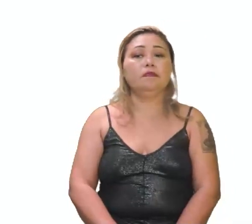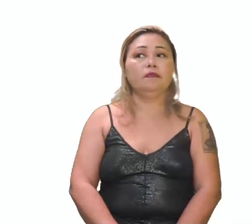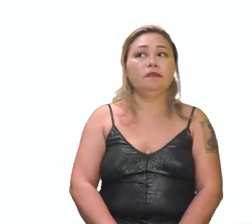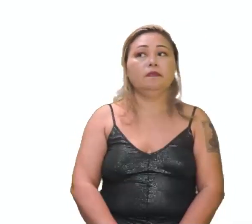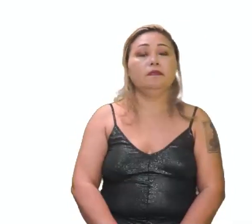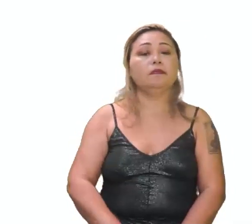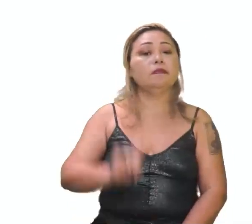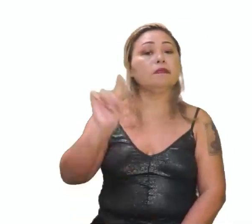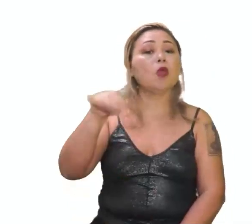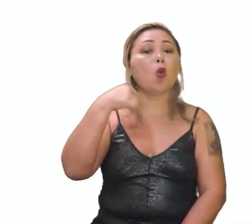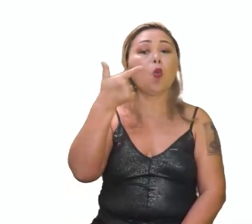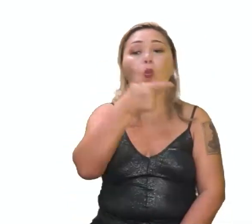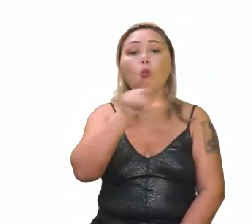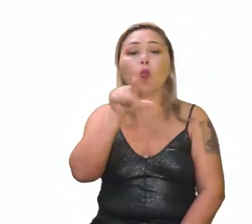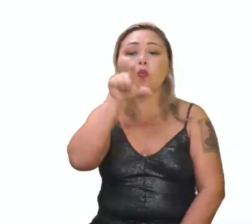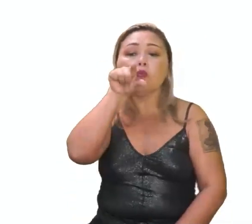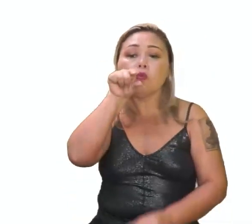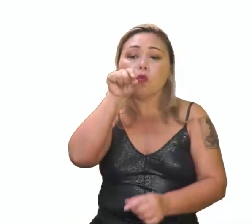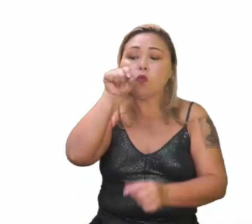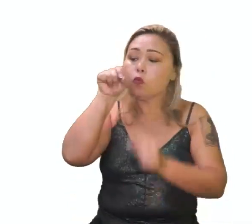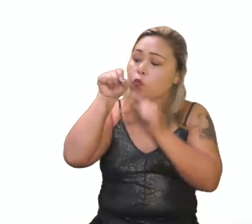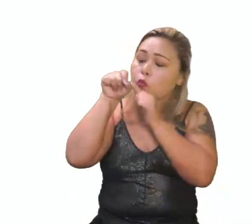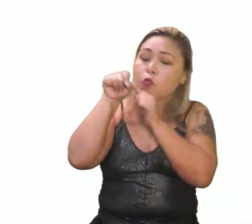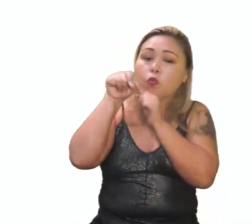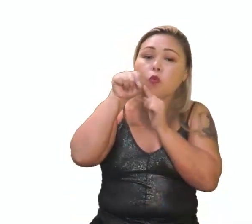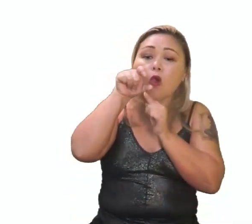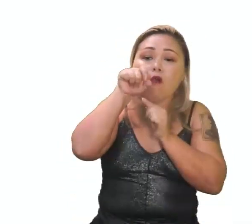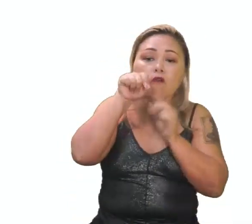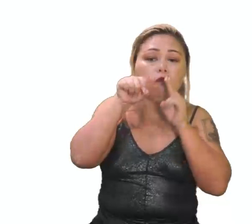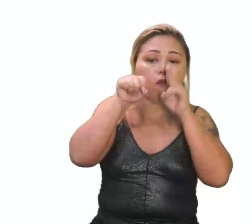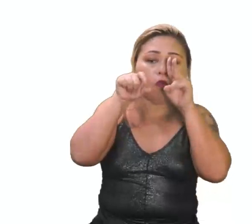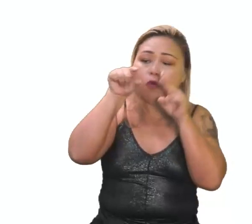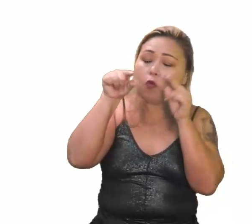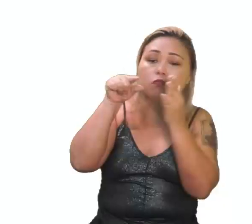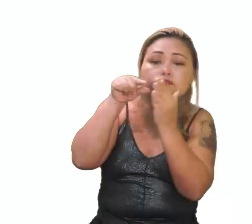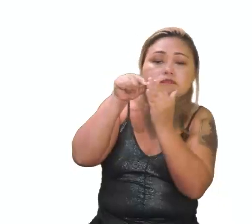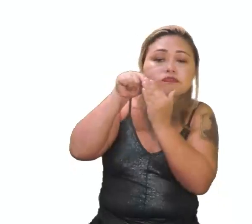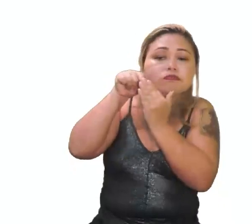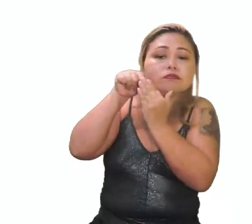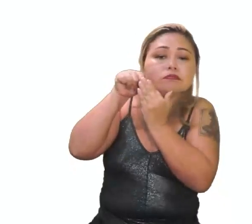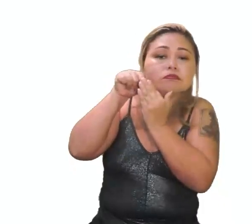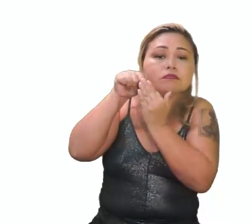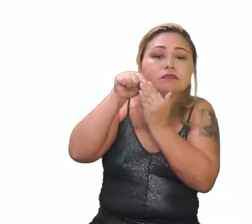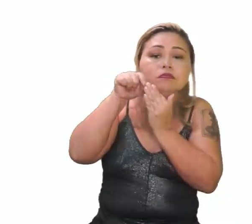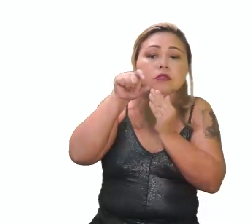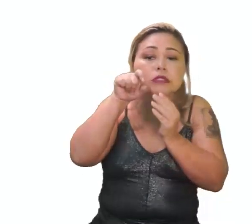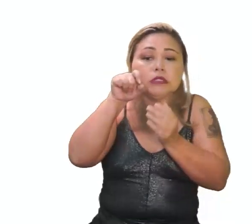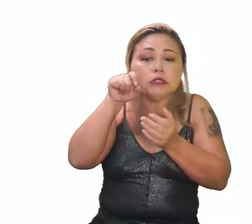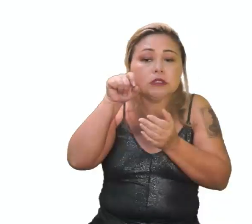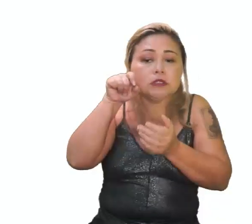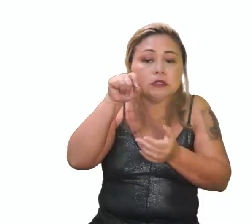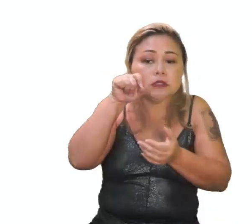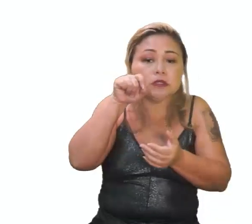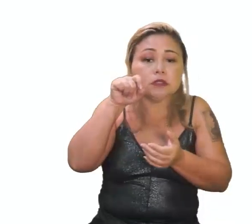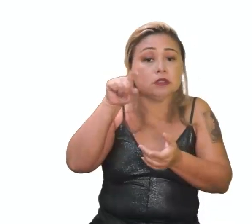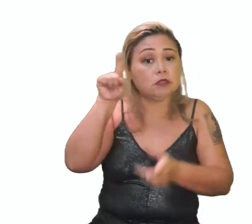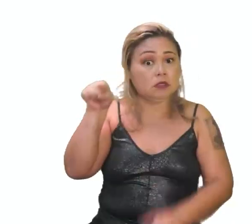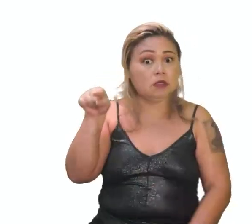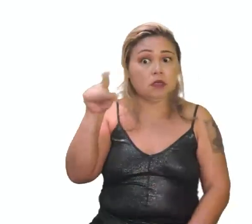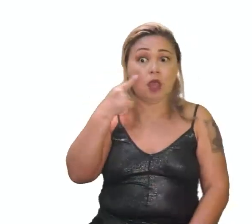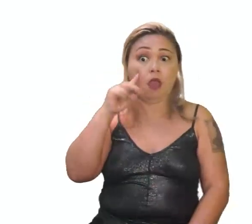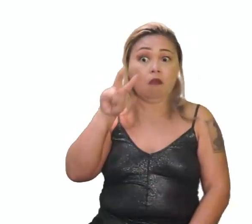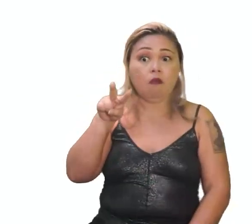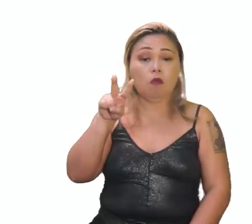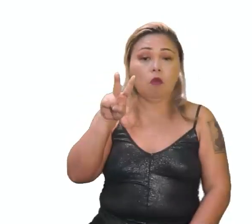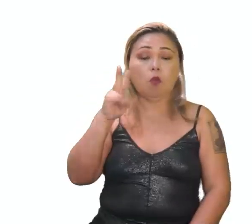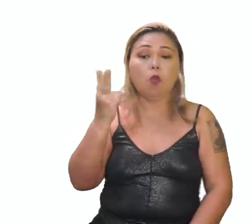saliente. Aí você tem um bico pequeno, forte, para também estar estraçalhando sementes. Mas aí você vê